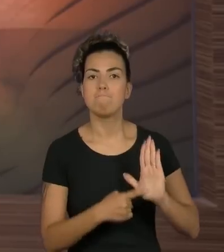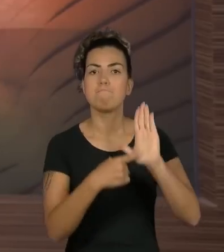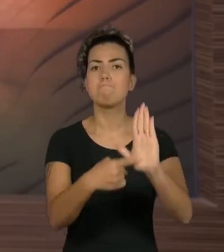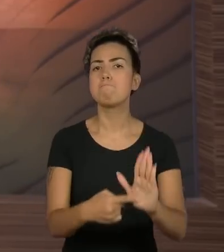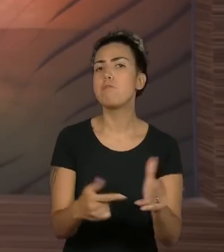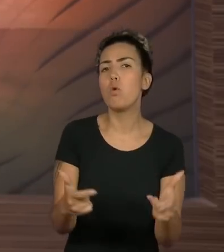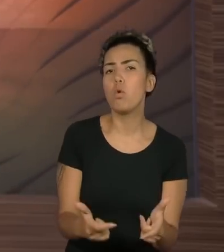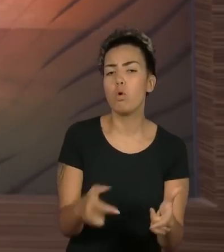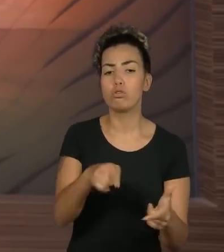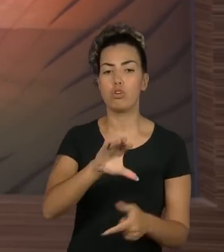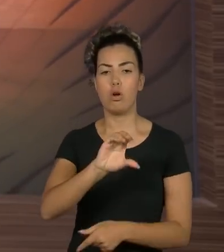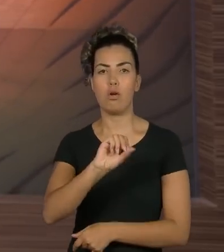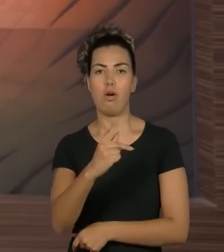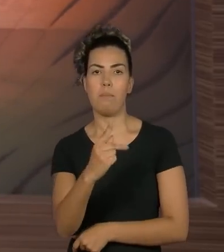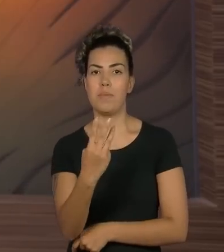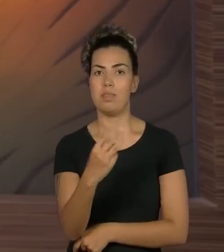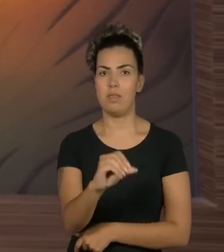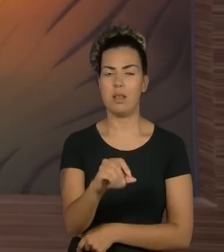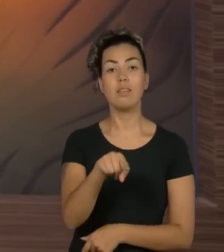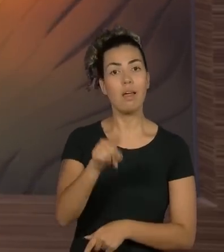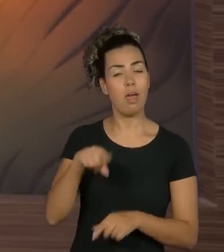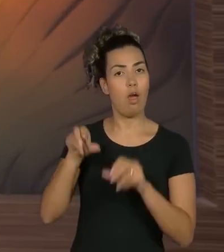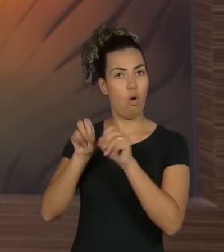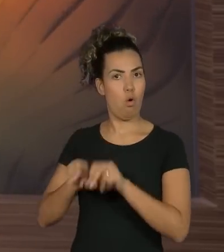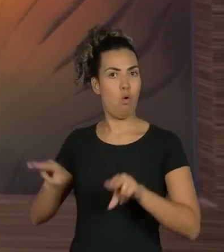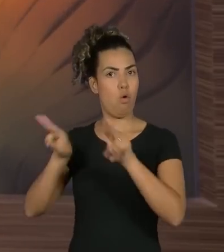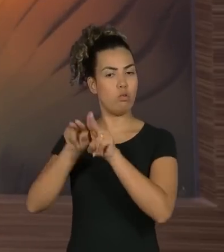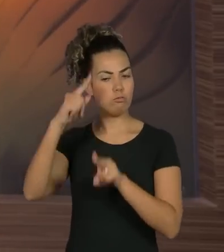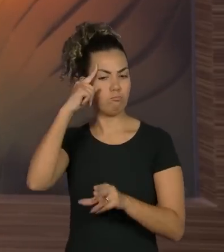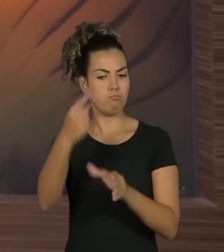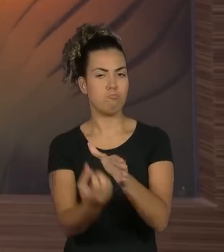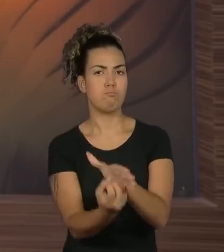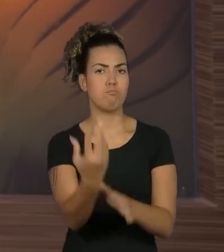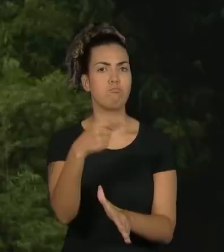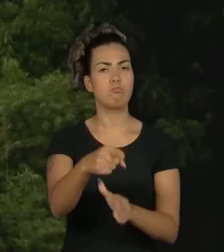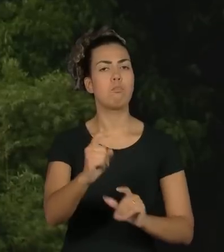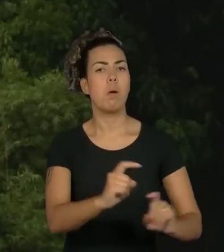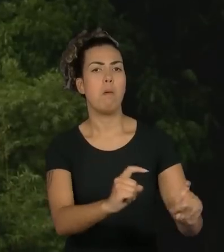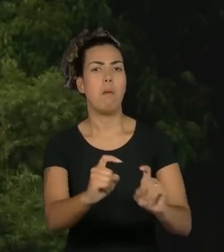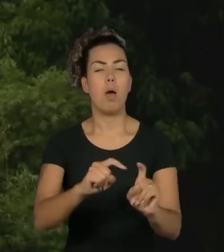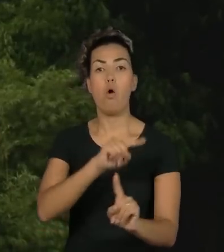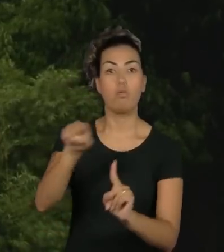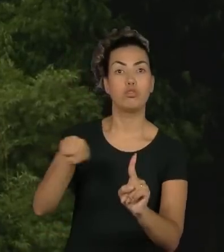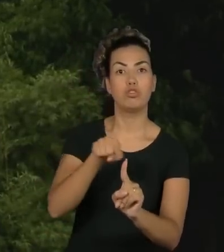do Clima, que vai ser realizada em novembro em Belém, no Pará.